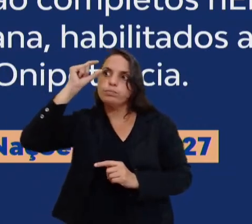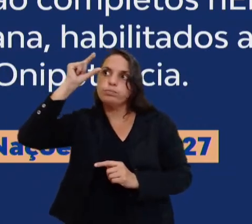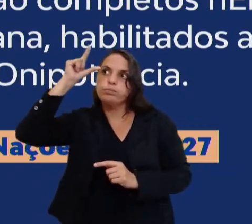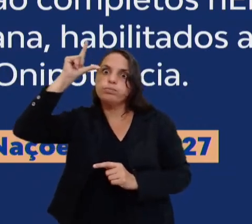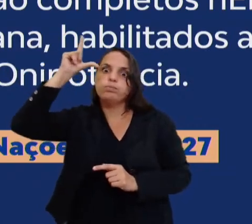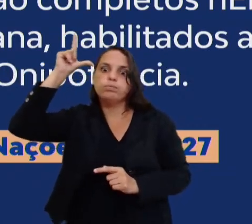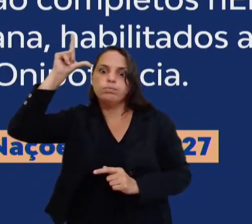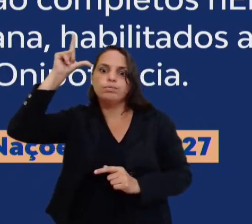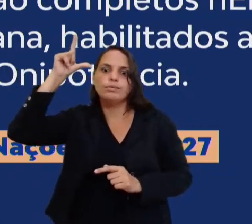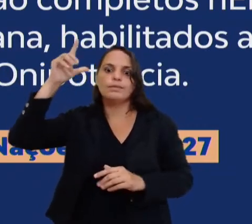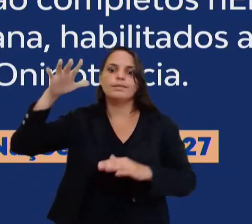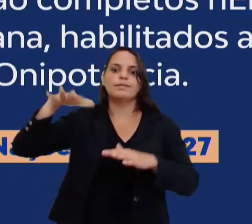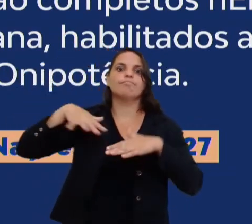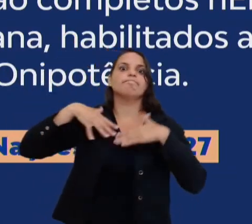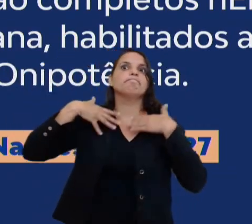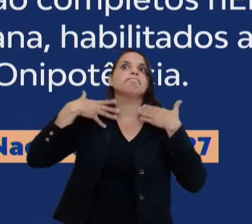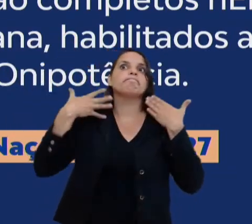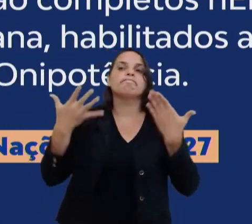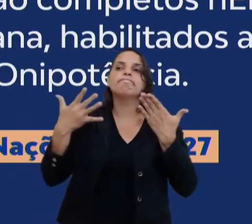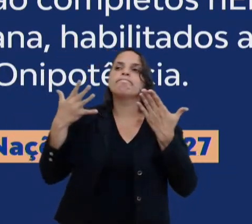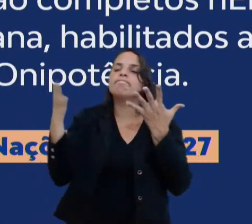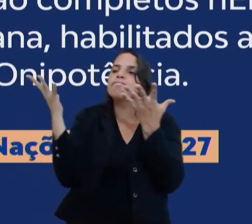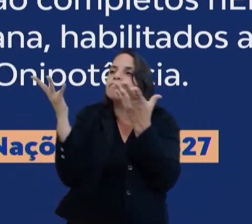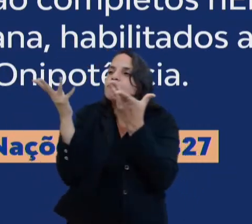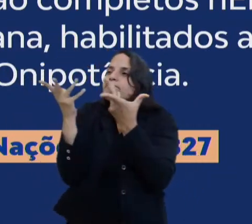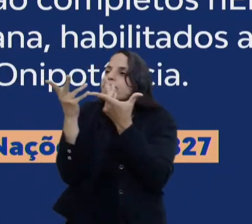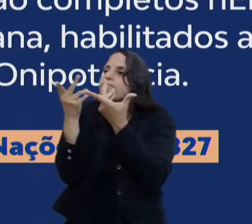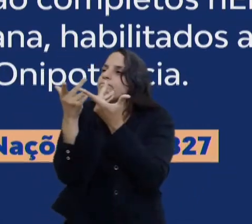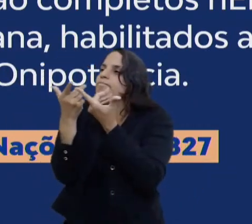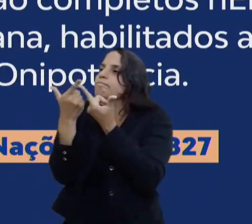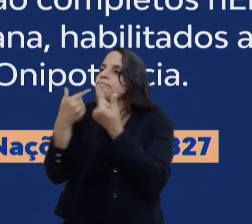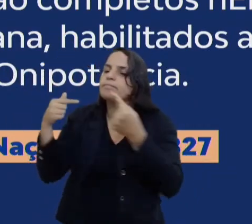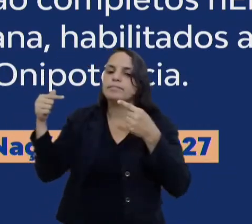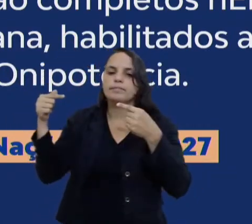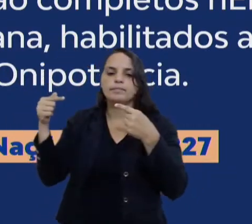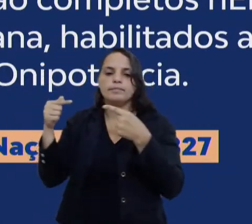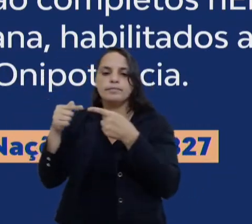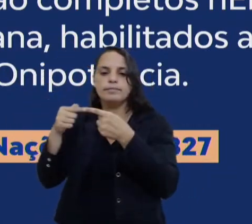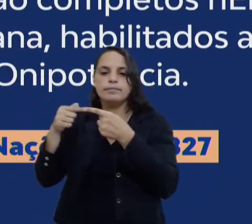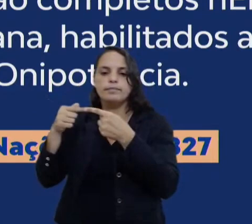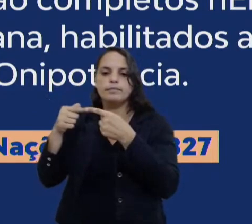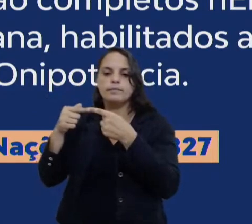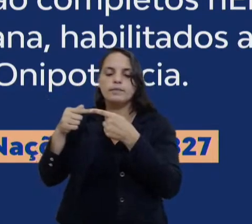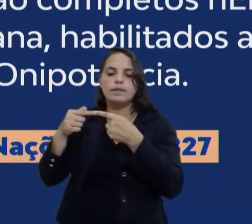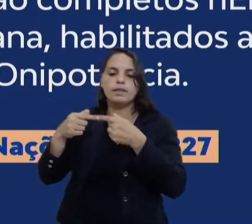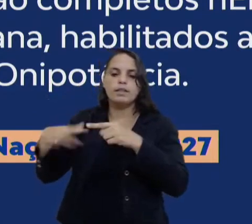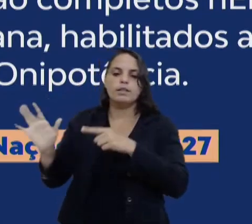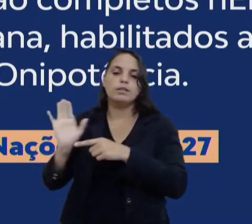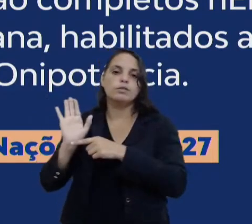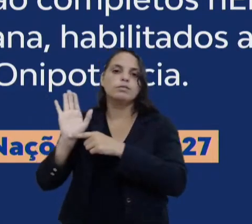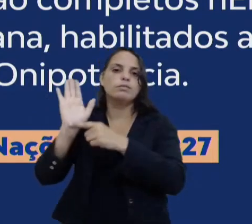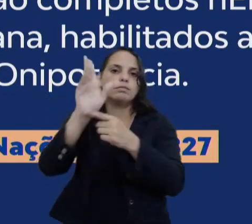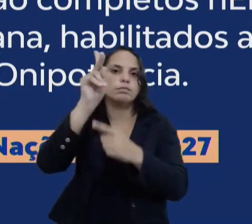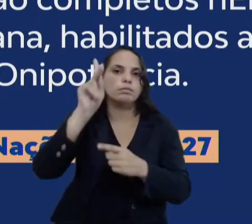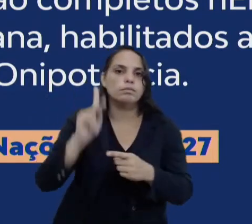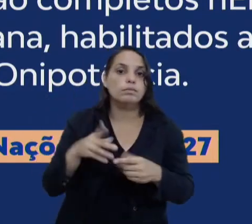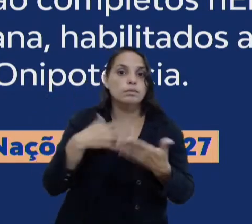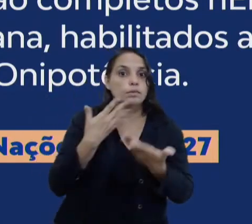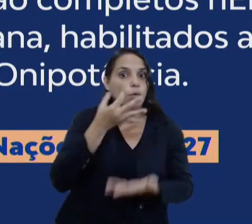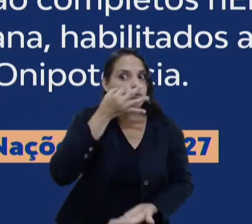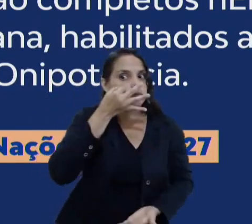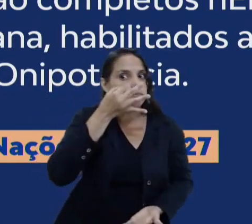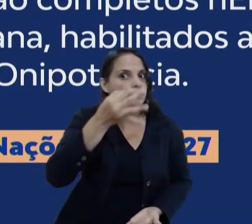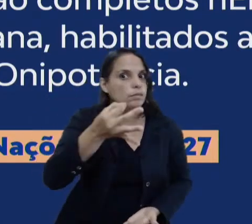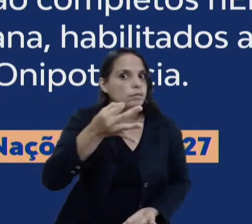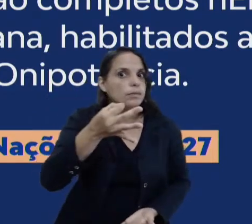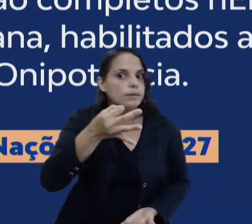toda a perfeição da divina natureza lhes acode em auxílio na obra de salvar almas. Agora observe, irmãos, quero chamar a atenção para esse ponto final aqui